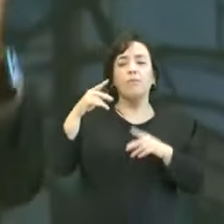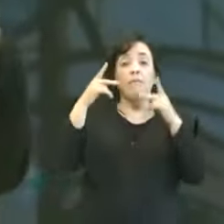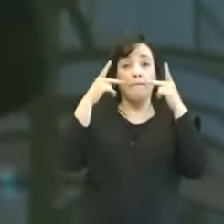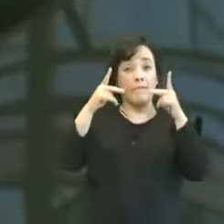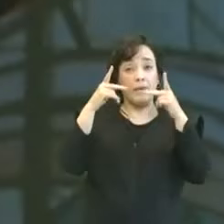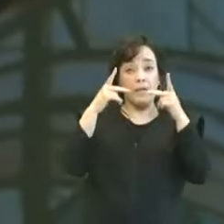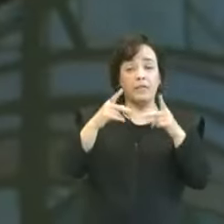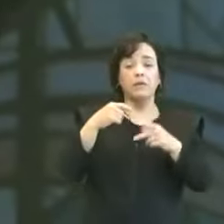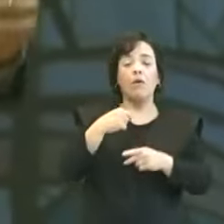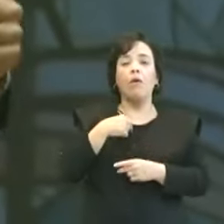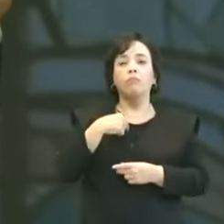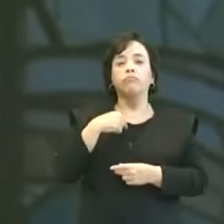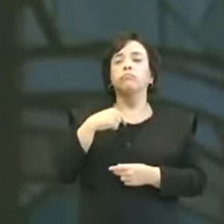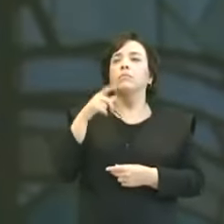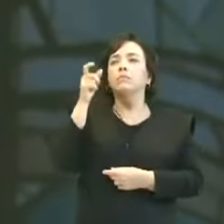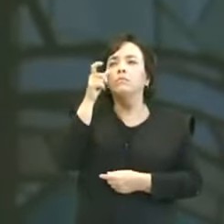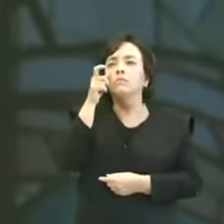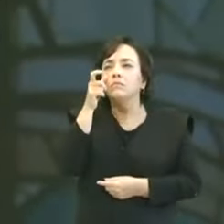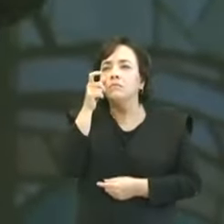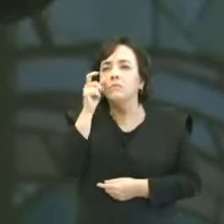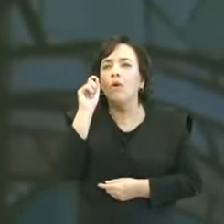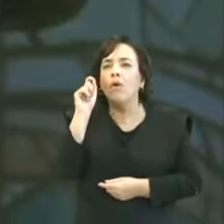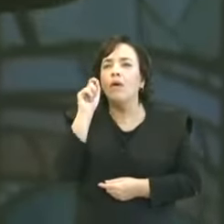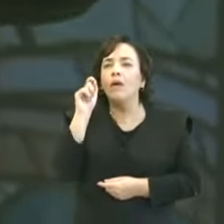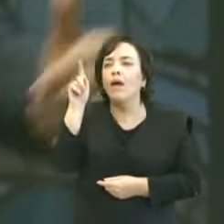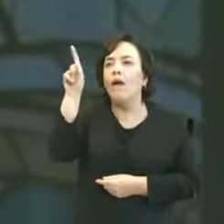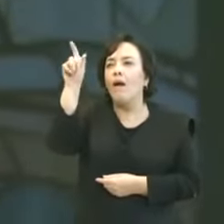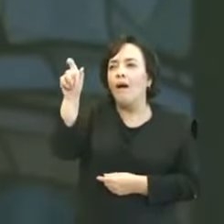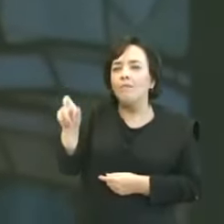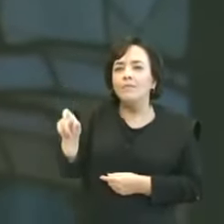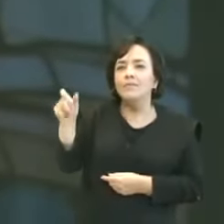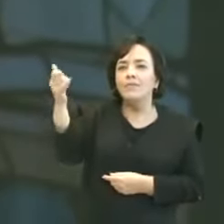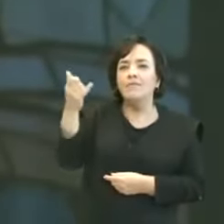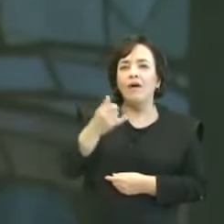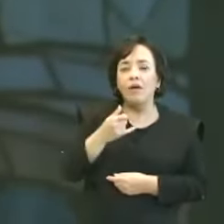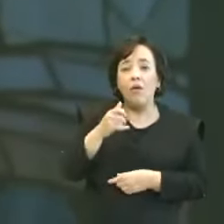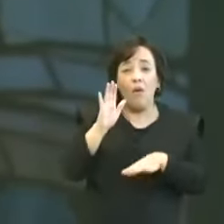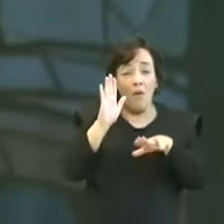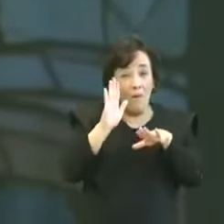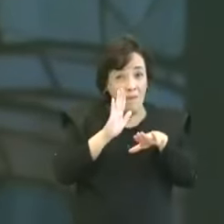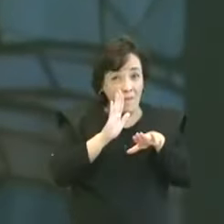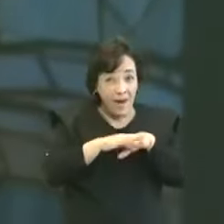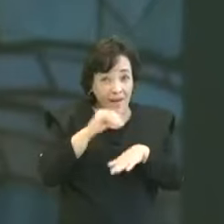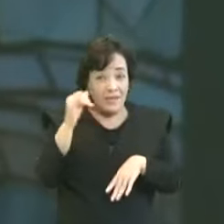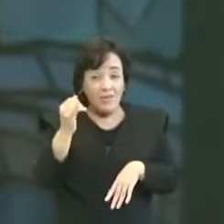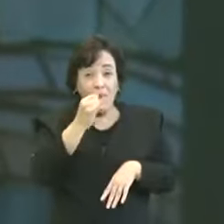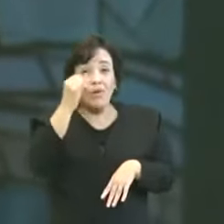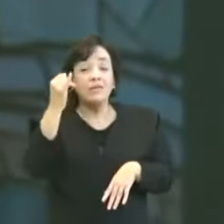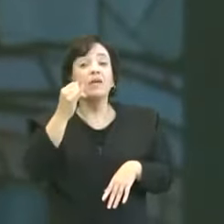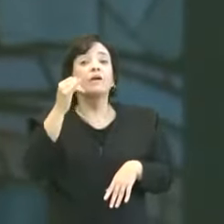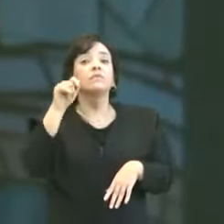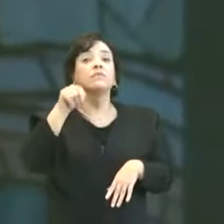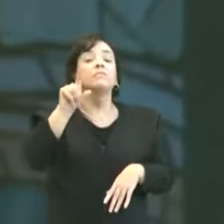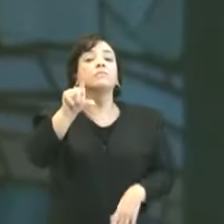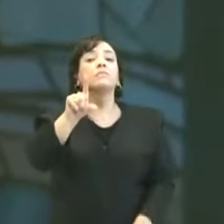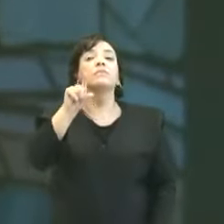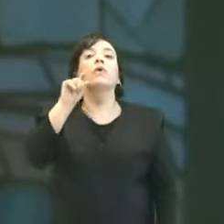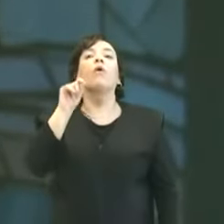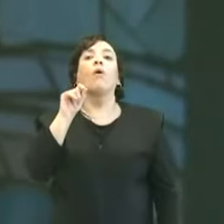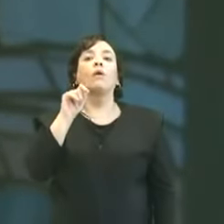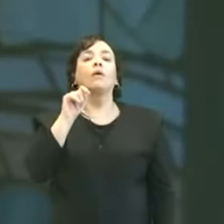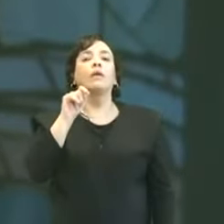a coisa mais importante é fazer da coisa mais importante a coisa mais importante. Hoje eu queria